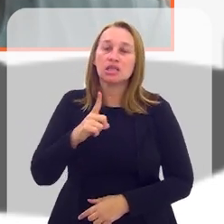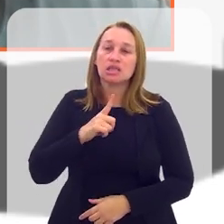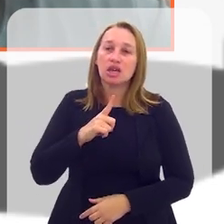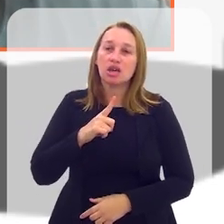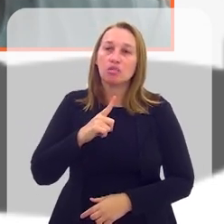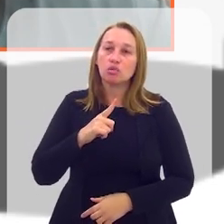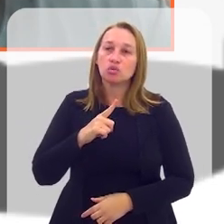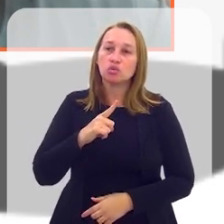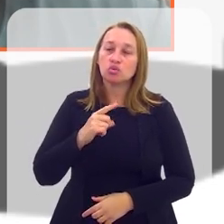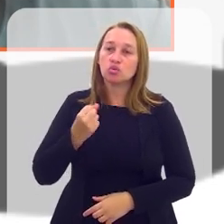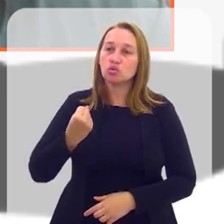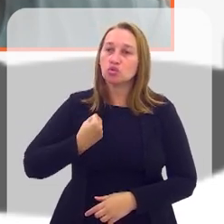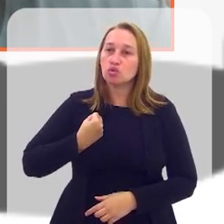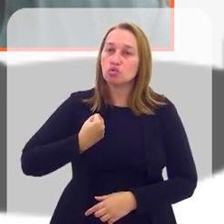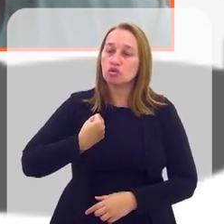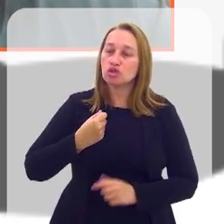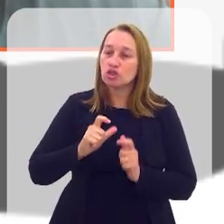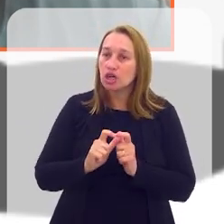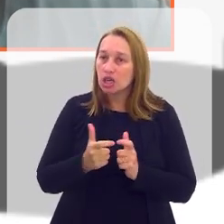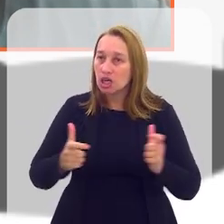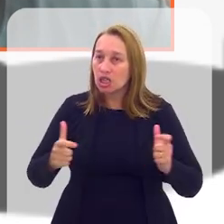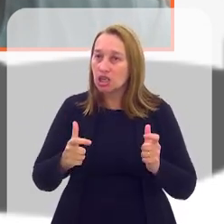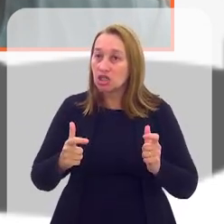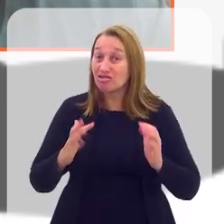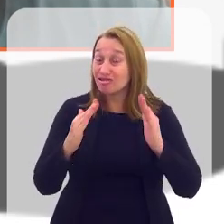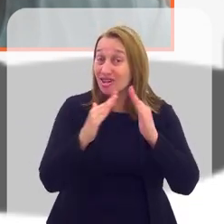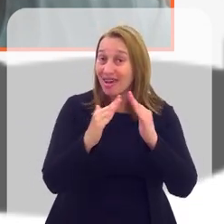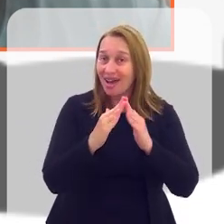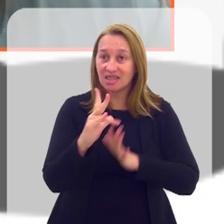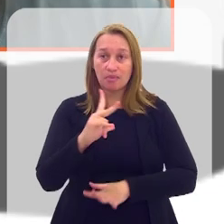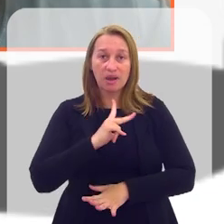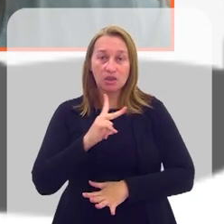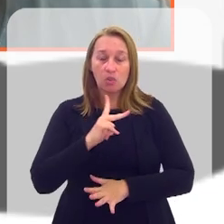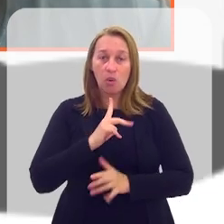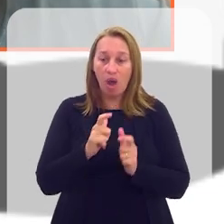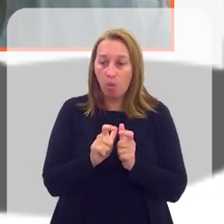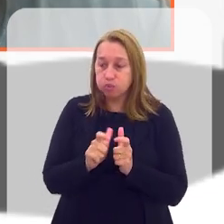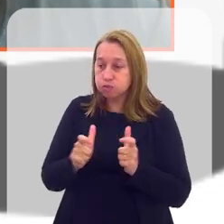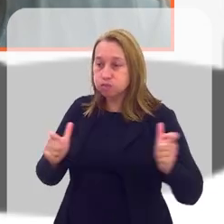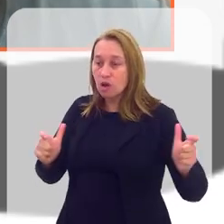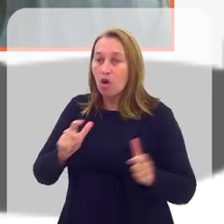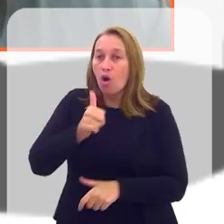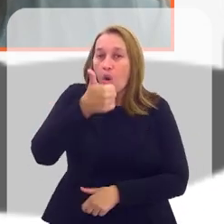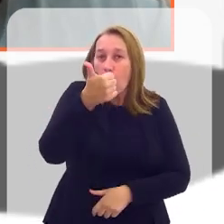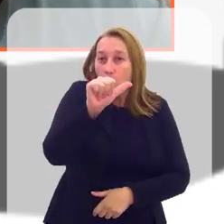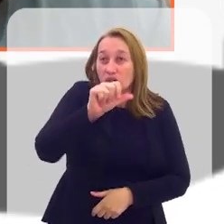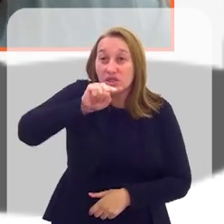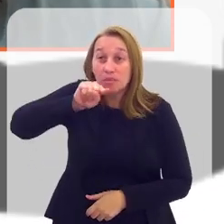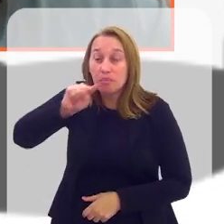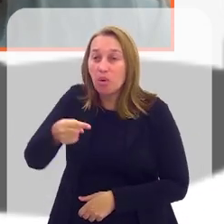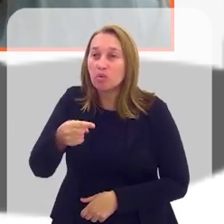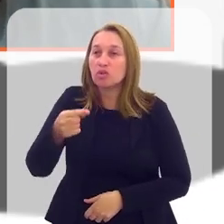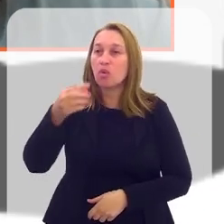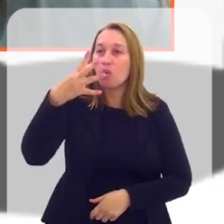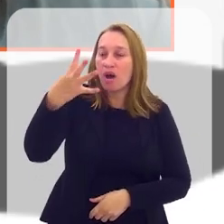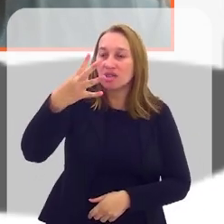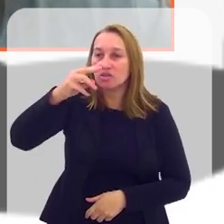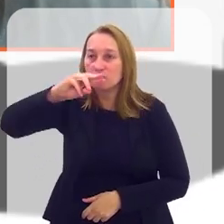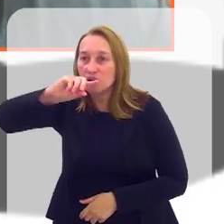aumento dos domicílios particulares vagos, né, que somam 11,4 milhões, e os de